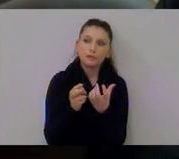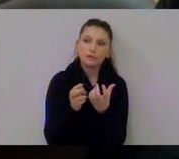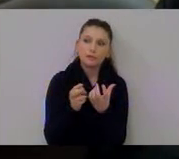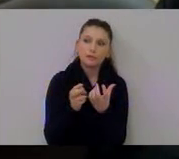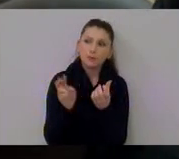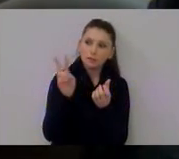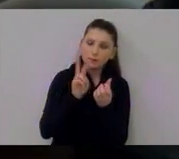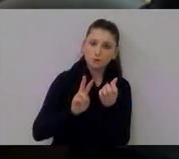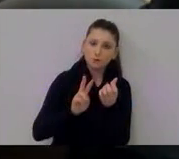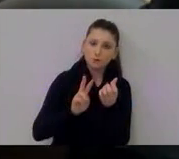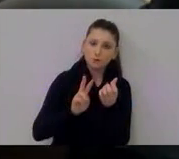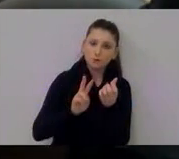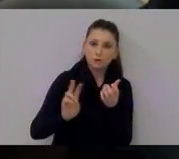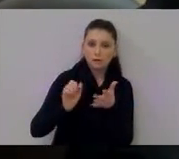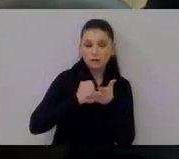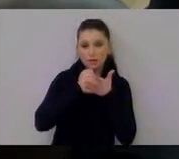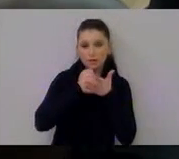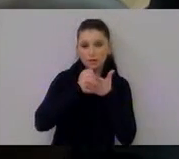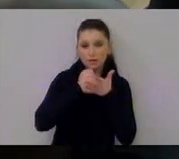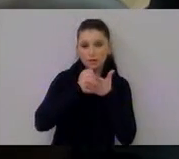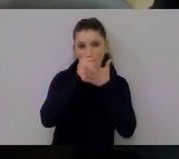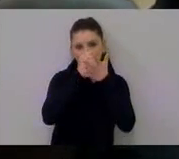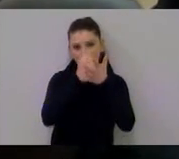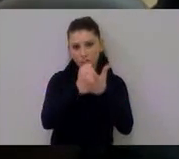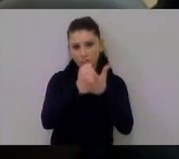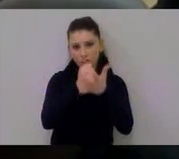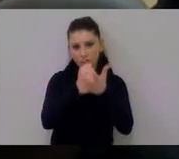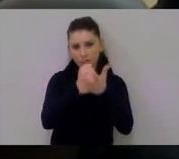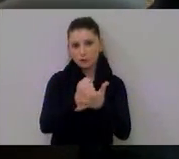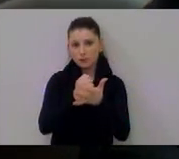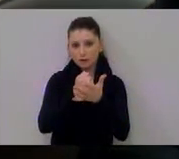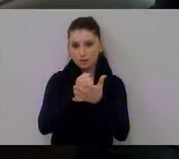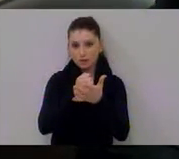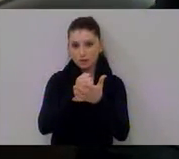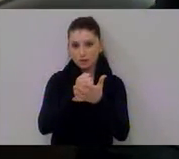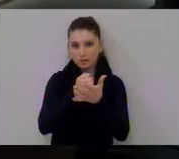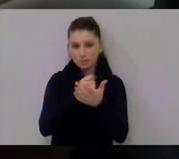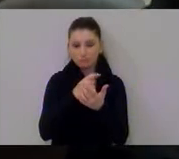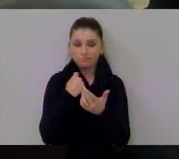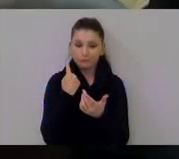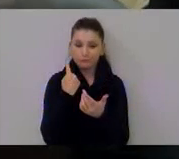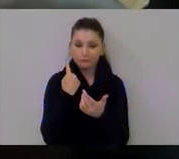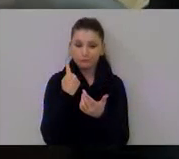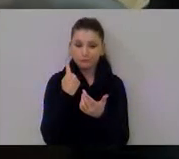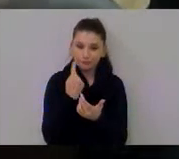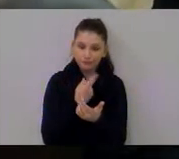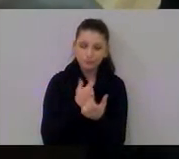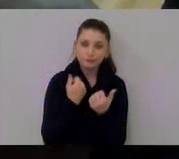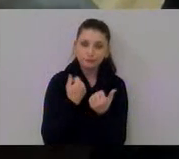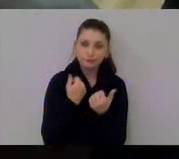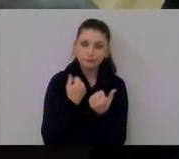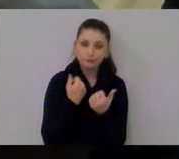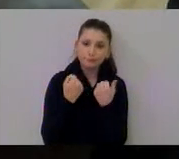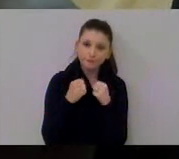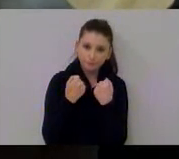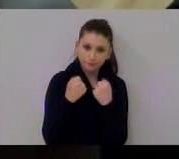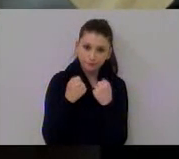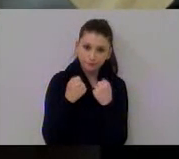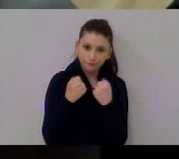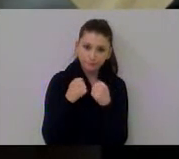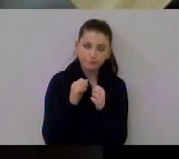fazendo esse papel, esse elo com o executivo.